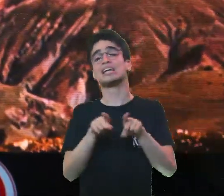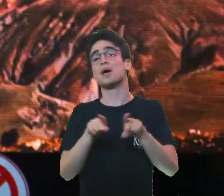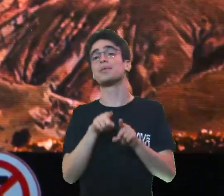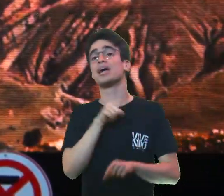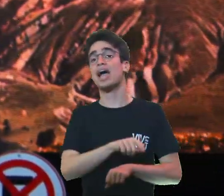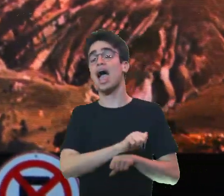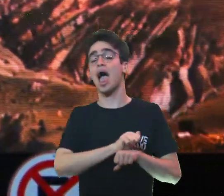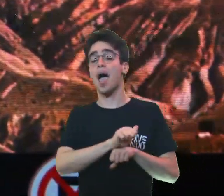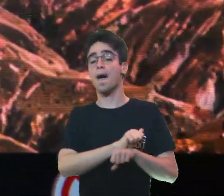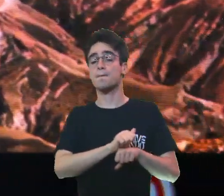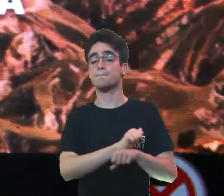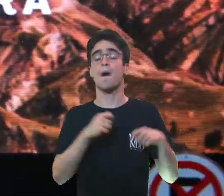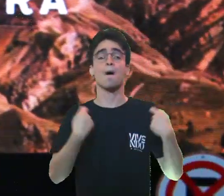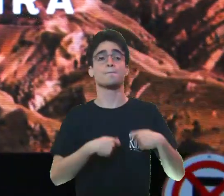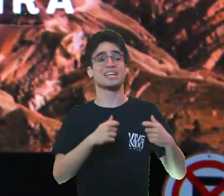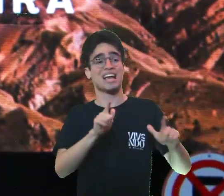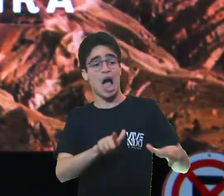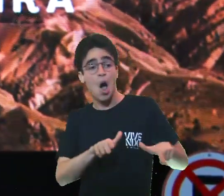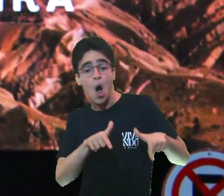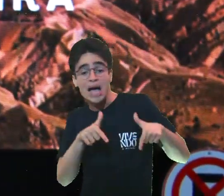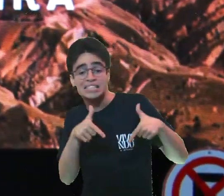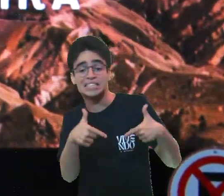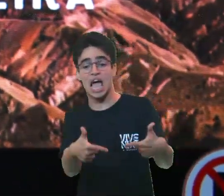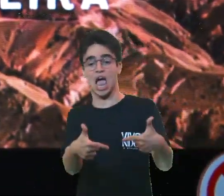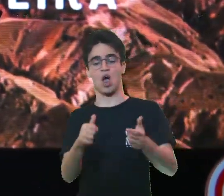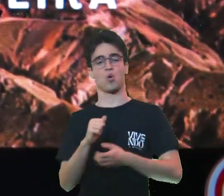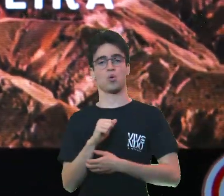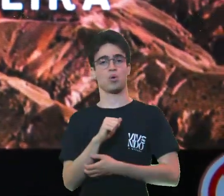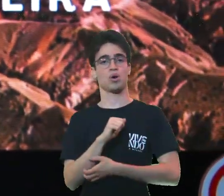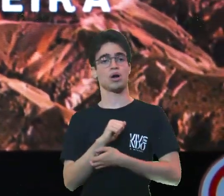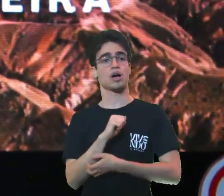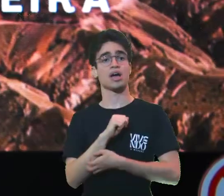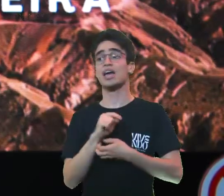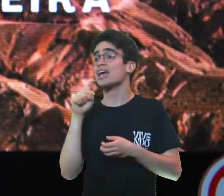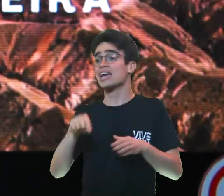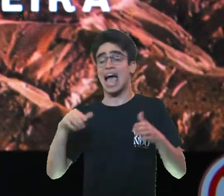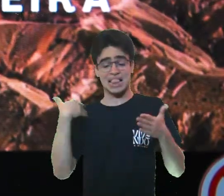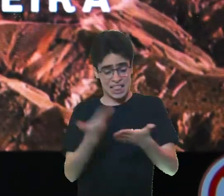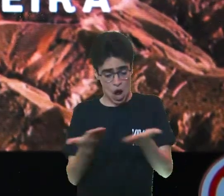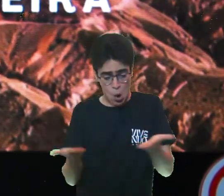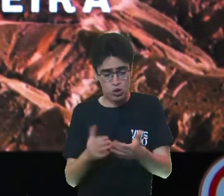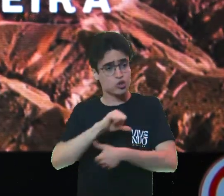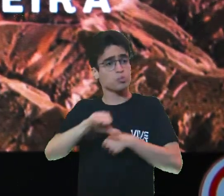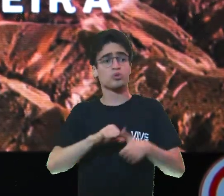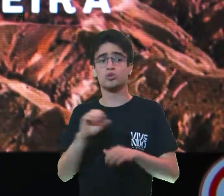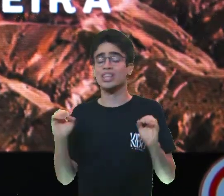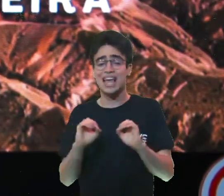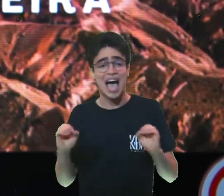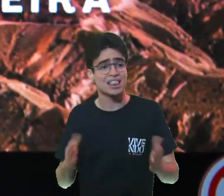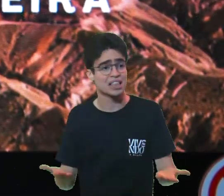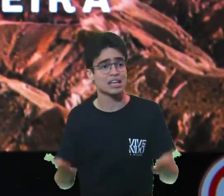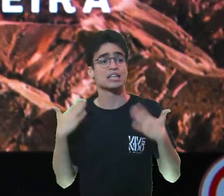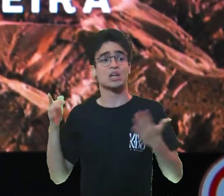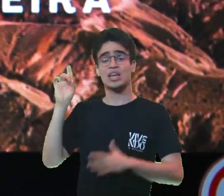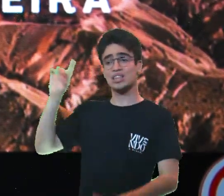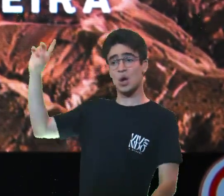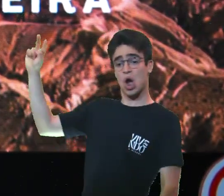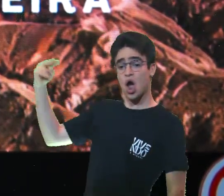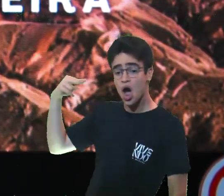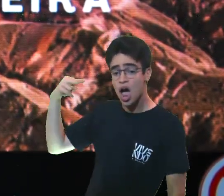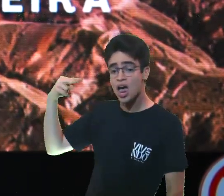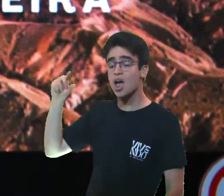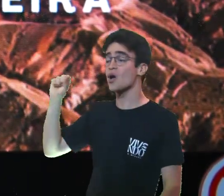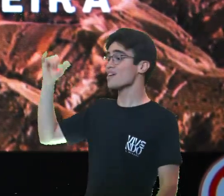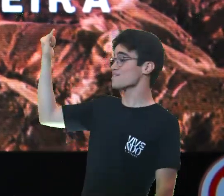porção de movimento humano. E isso não mudou. Então Deus olha para nós e nos